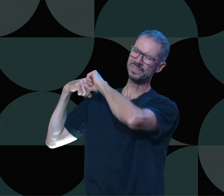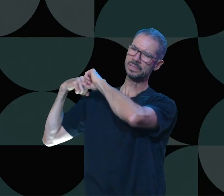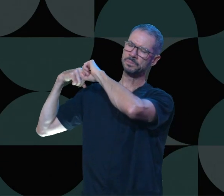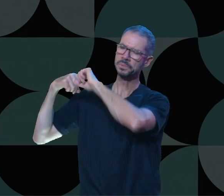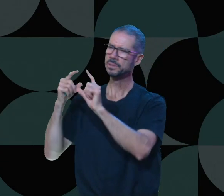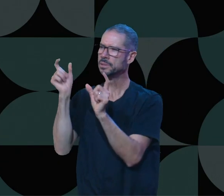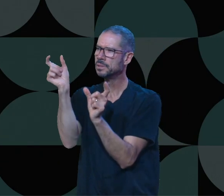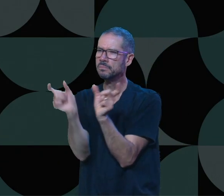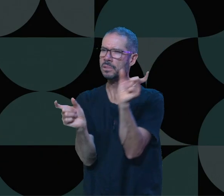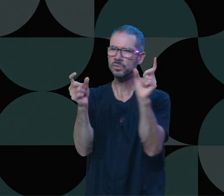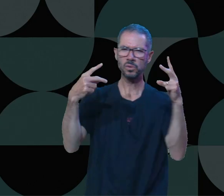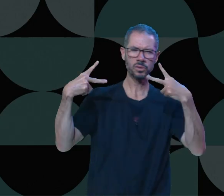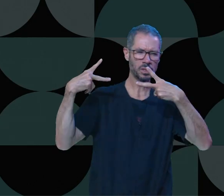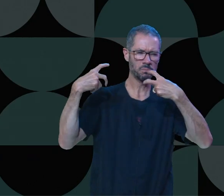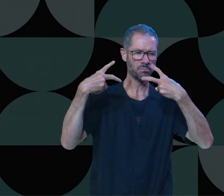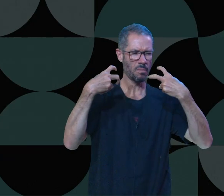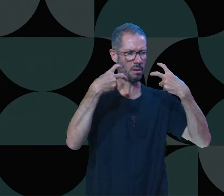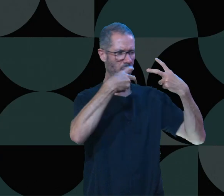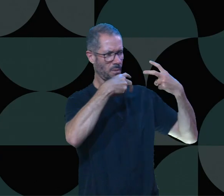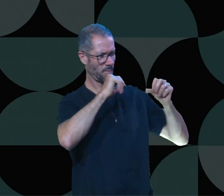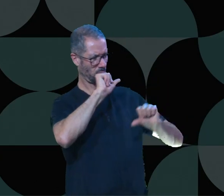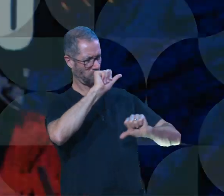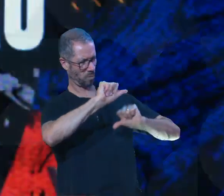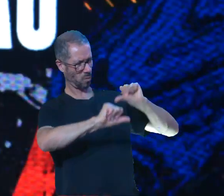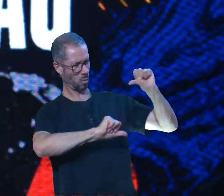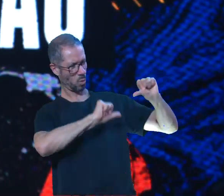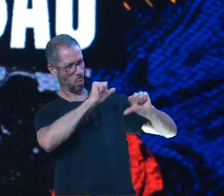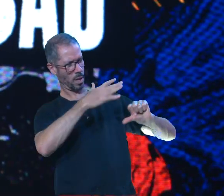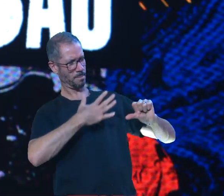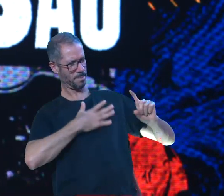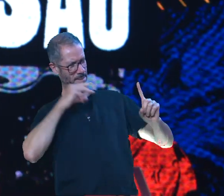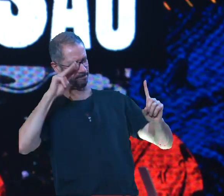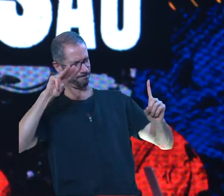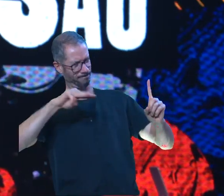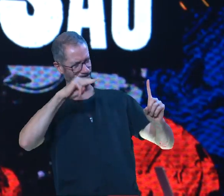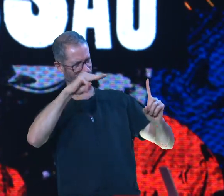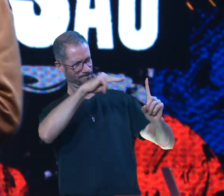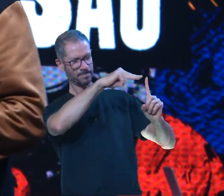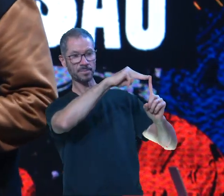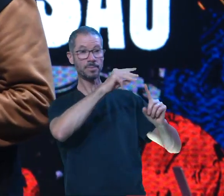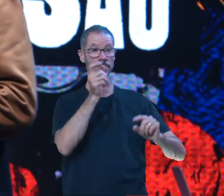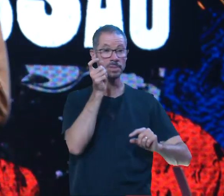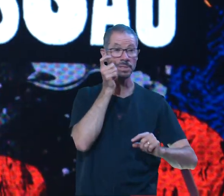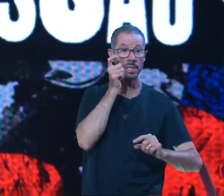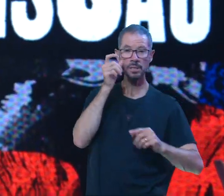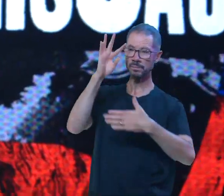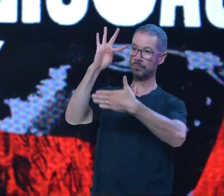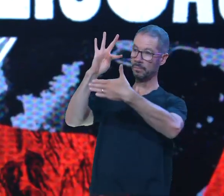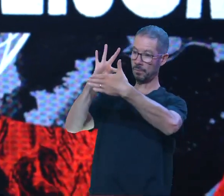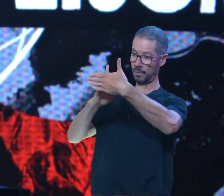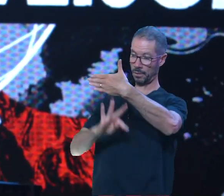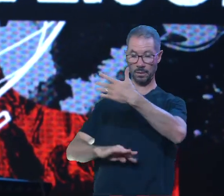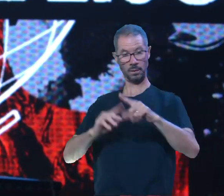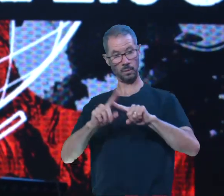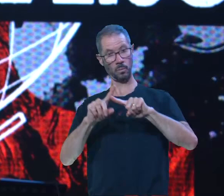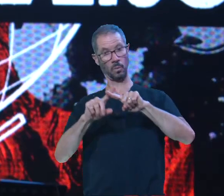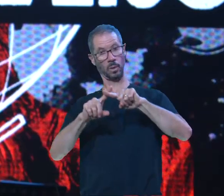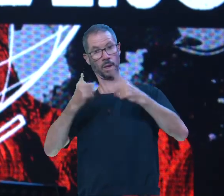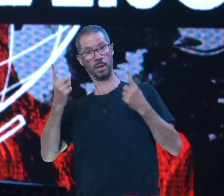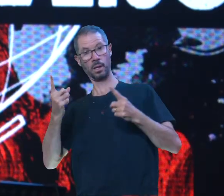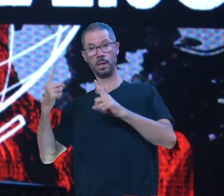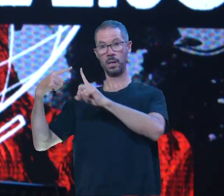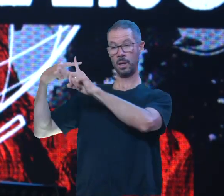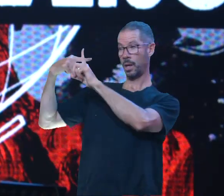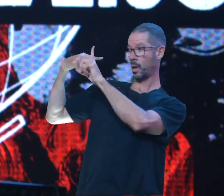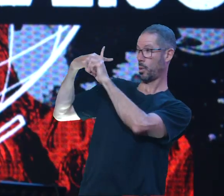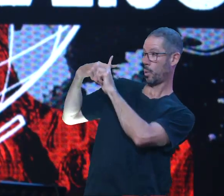pessoas me veem carregando, se torna a minha missão. E é interessante no texto, porque a